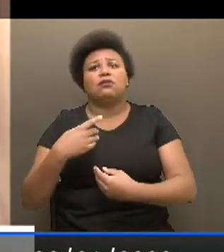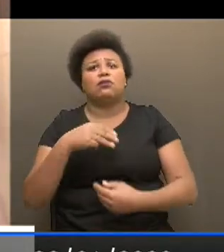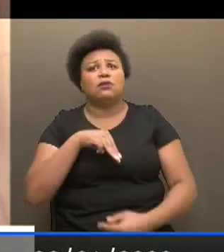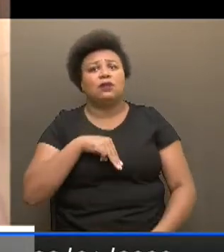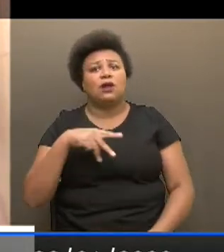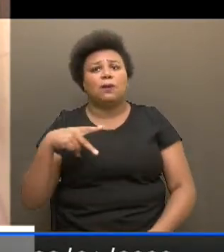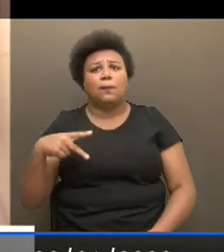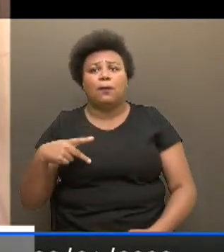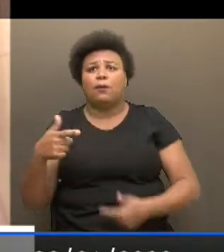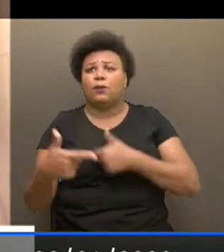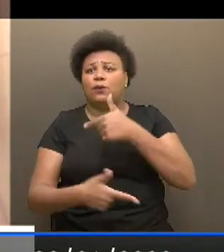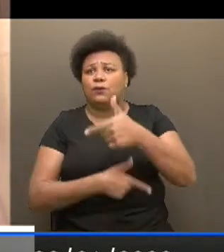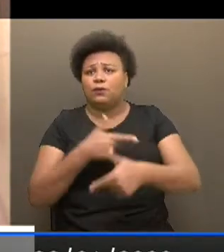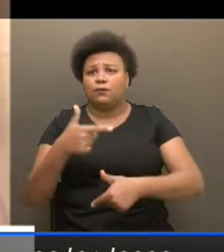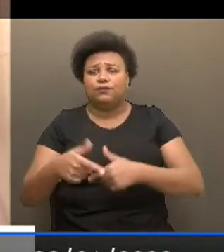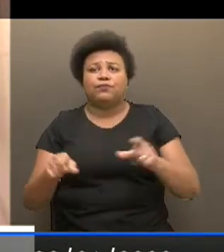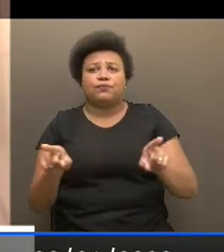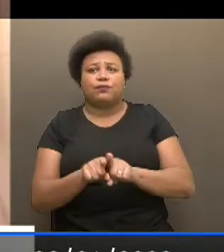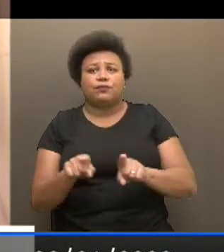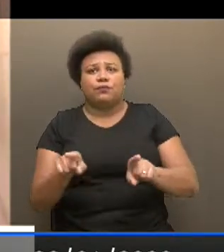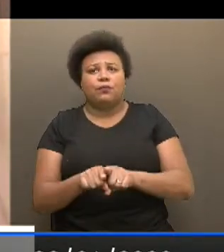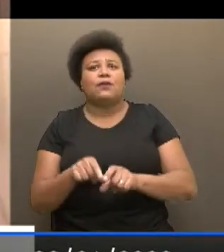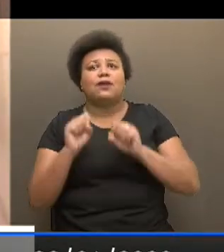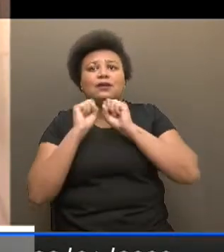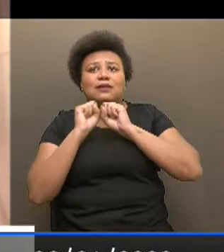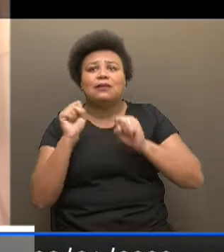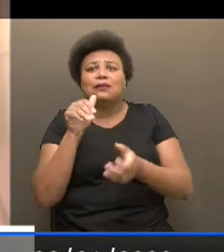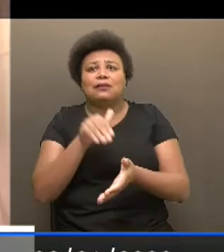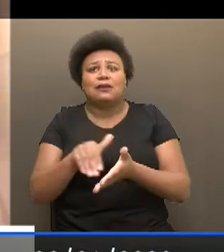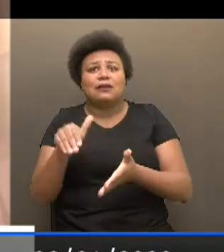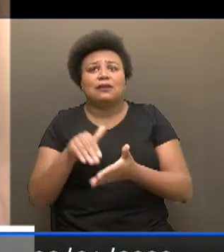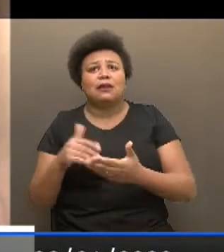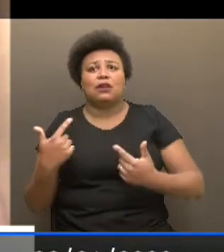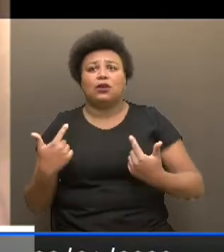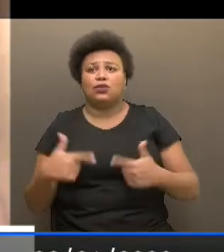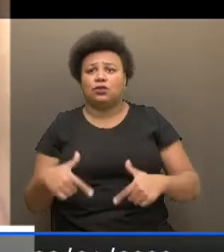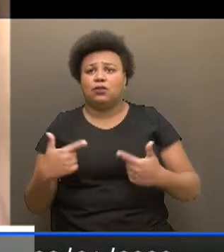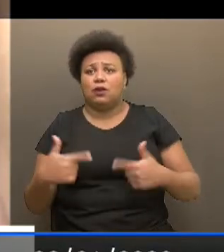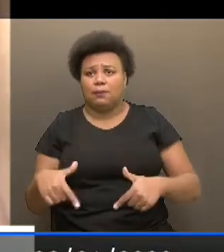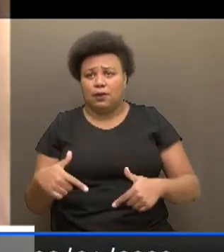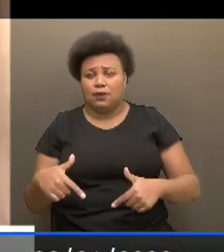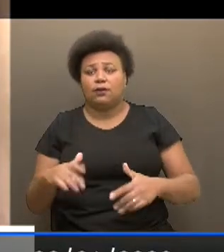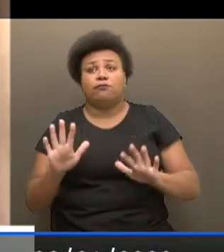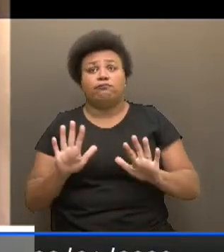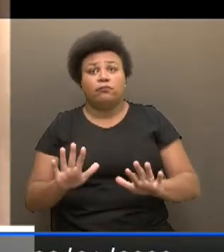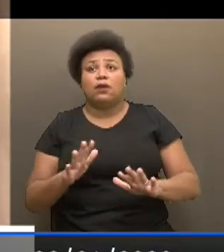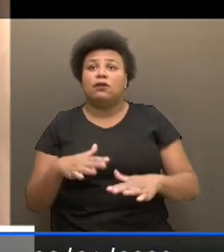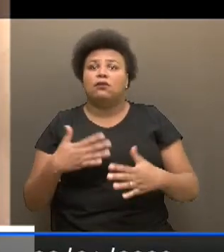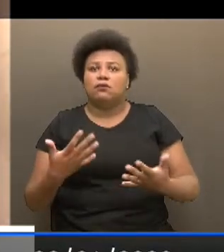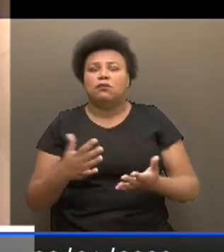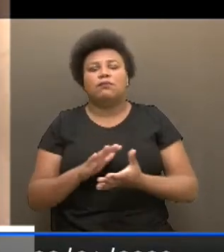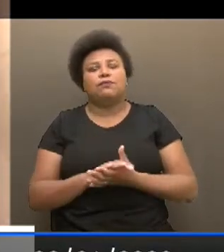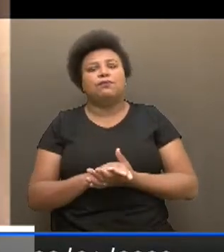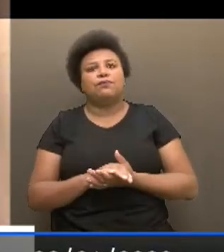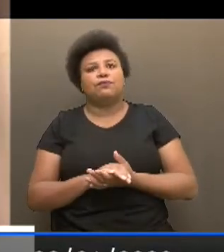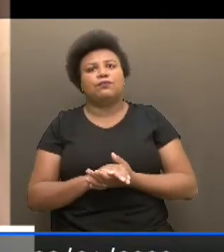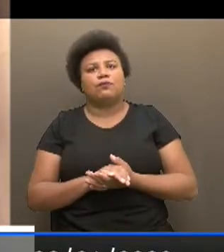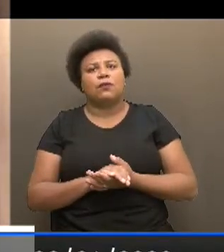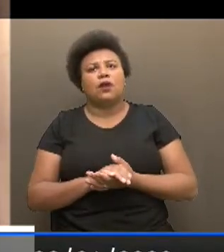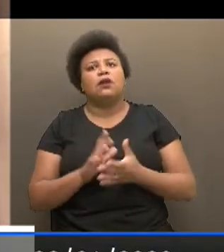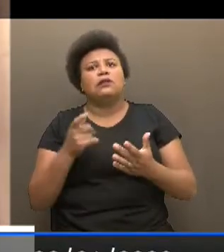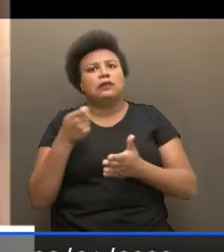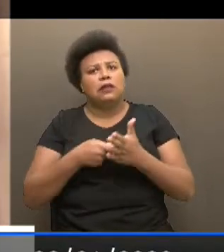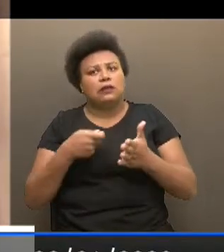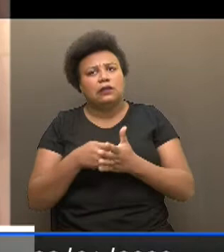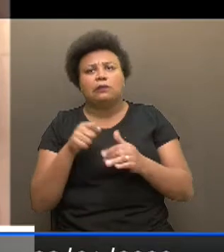do Trabalho e também da Secretaria de Emprego do Trabalho. Bem, enfim, procuramos